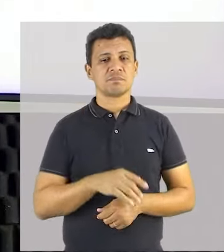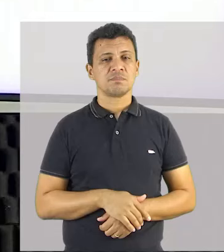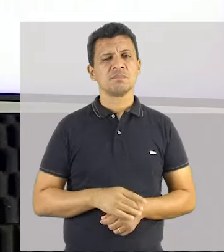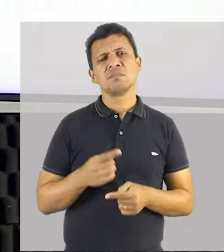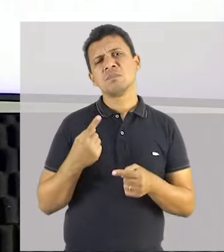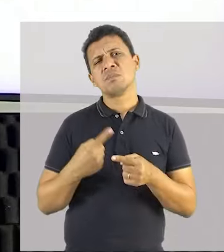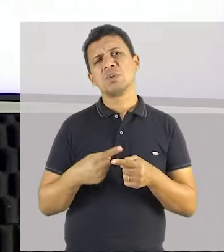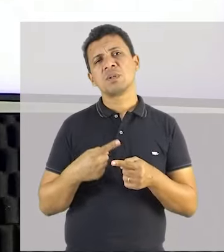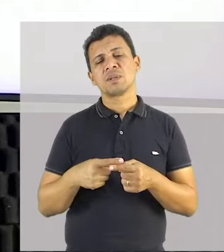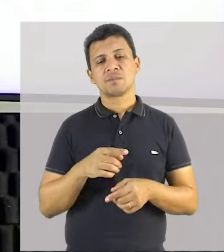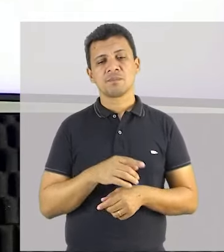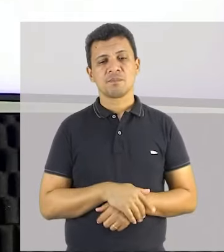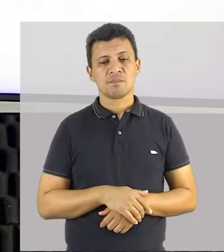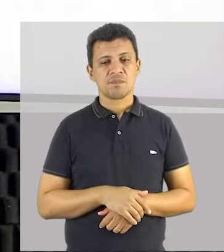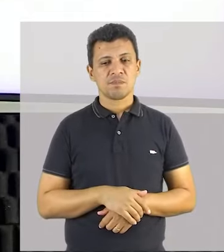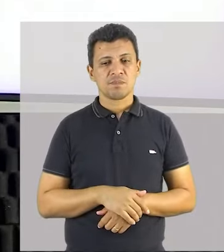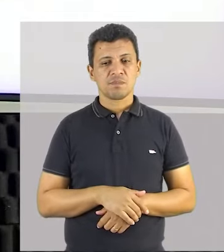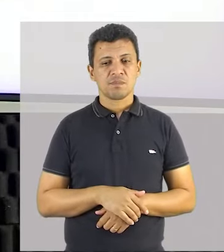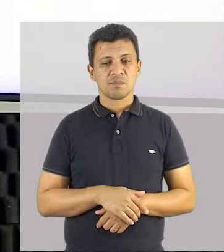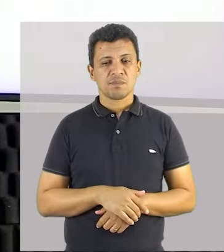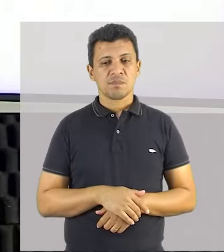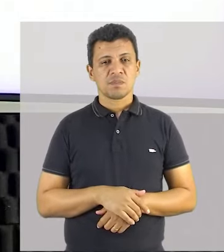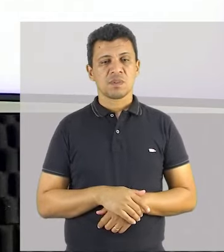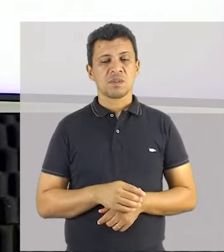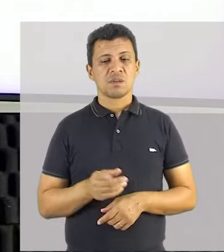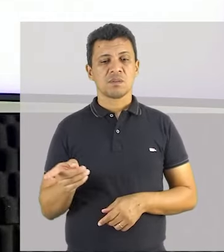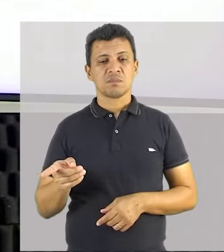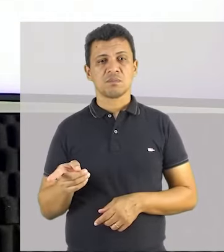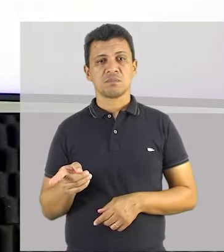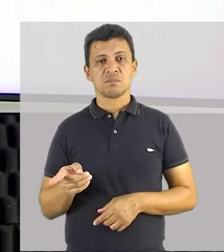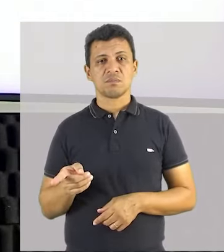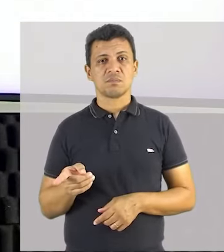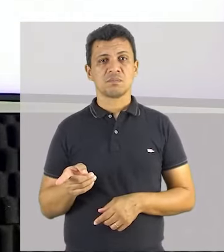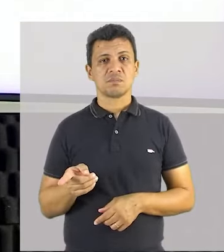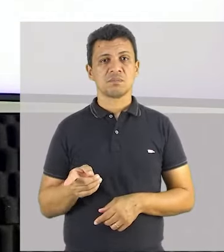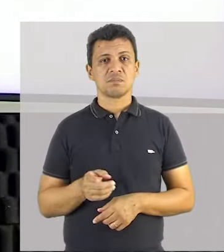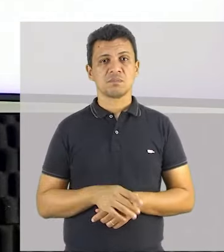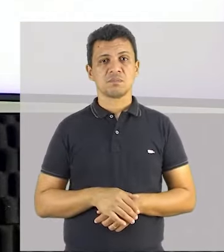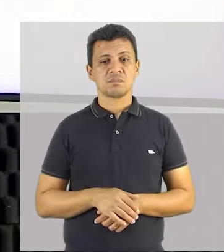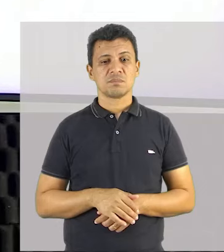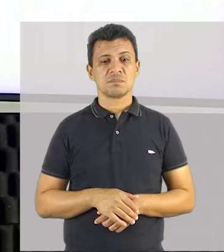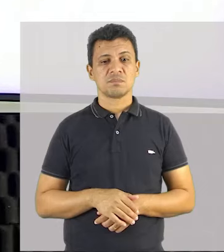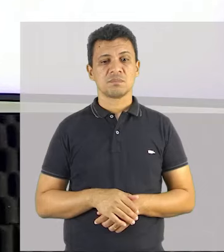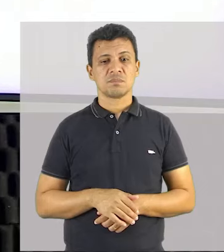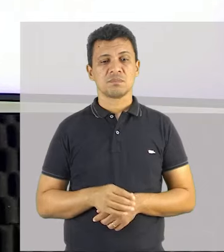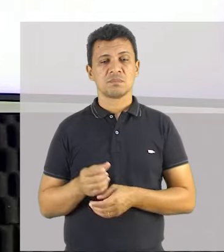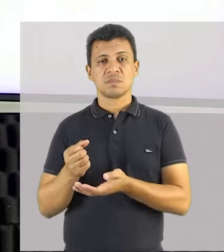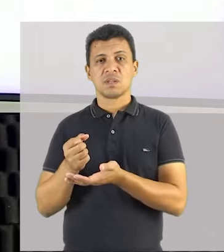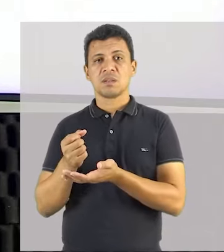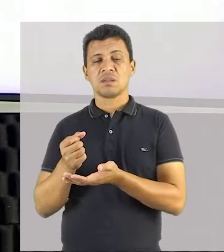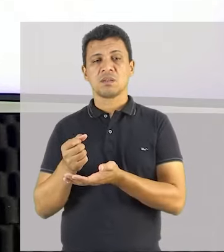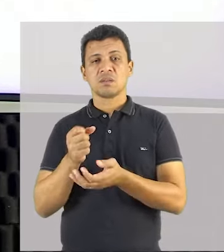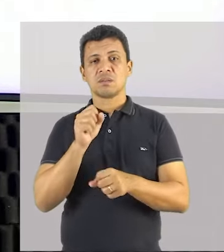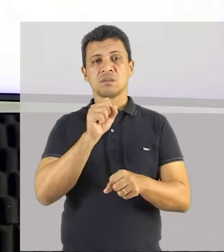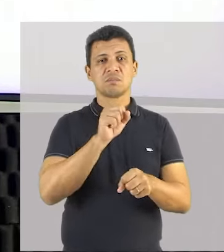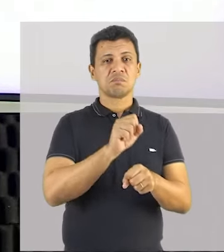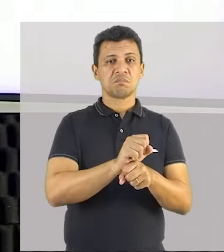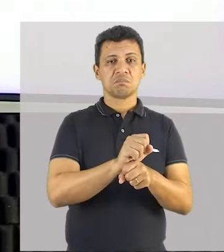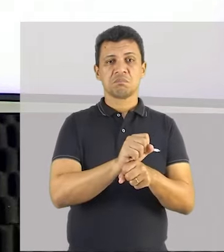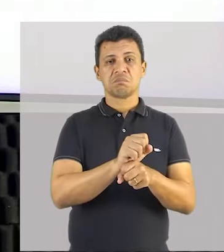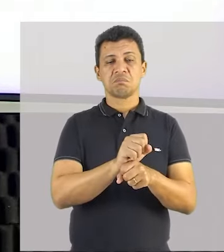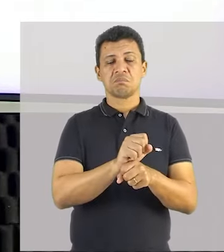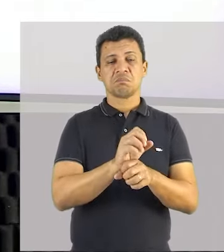porque bastou está sem aqui ó anabolizante ó sedentário